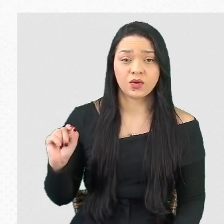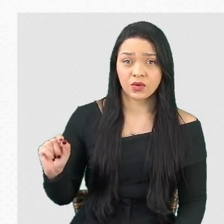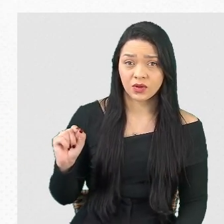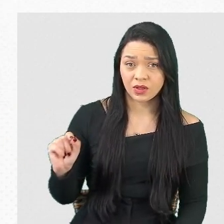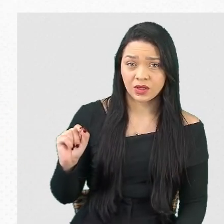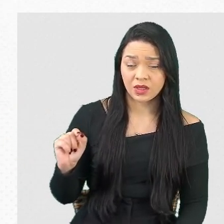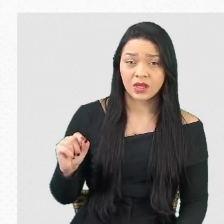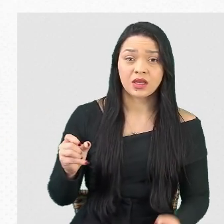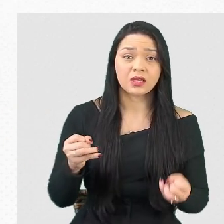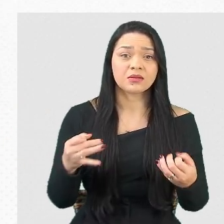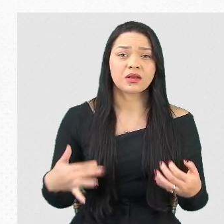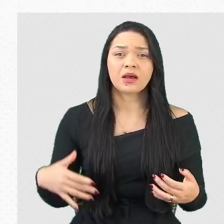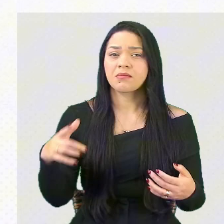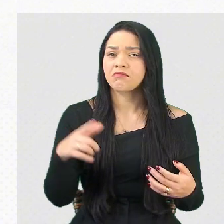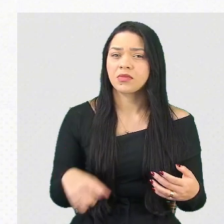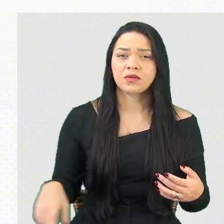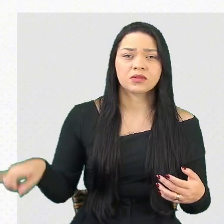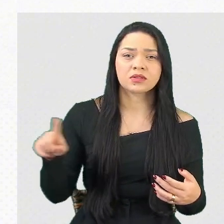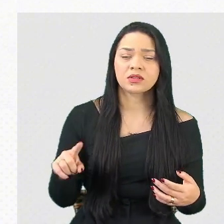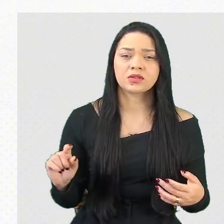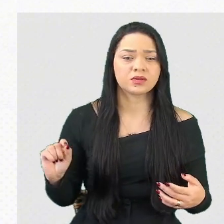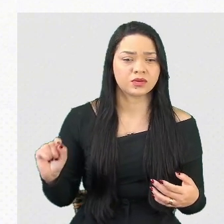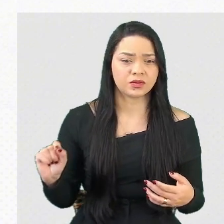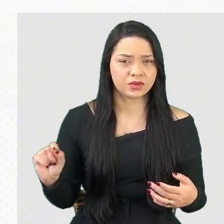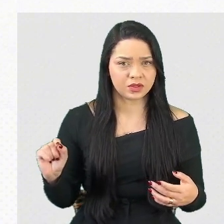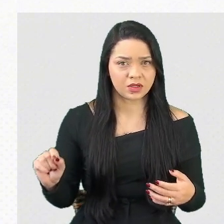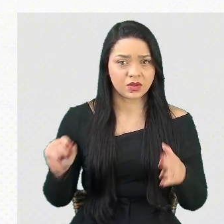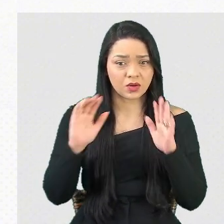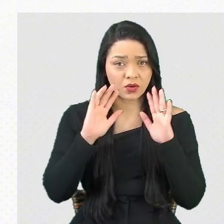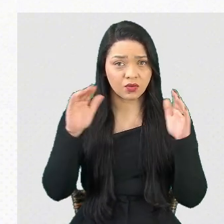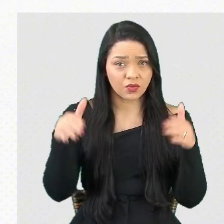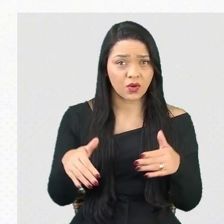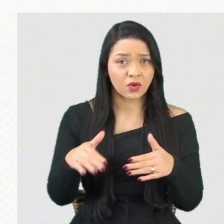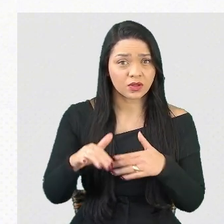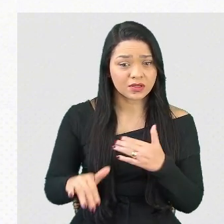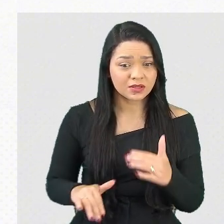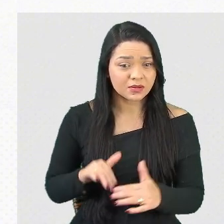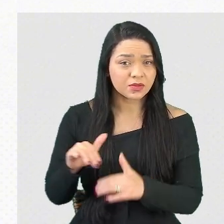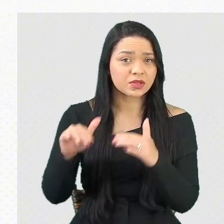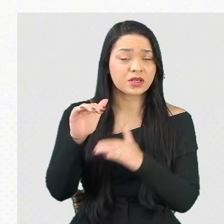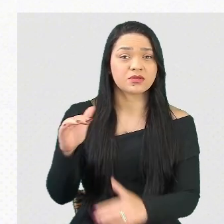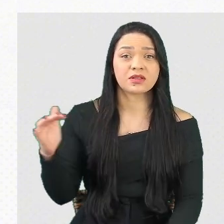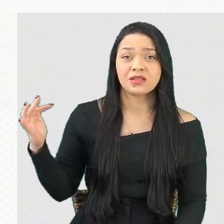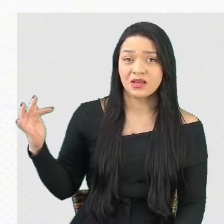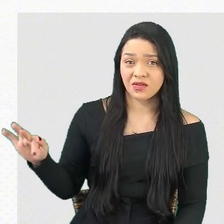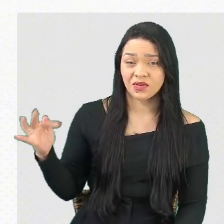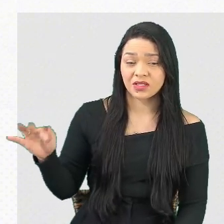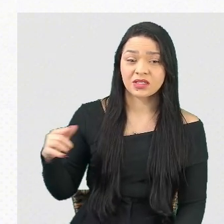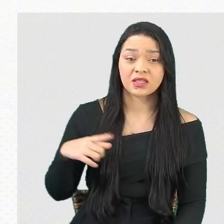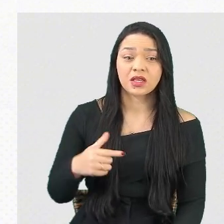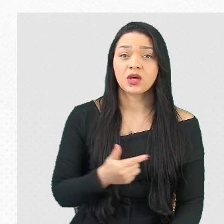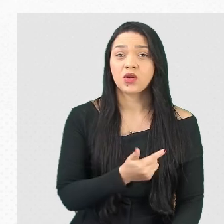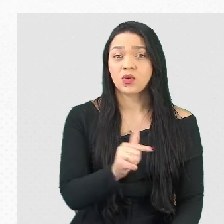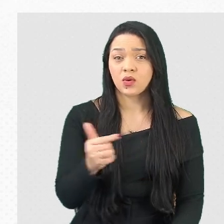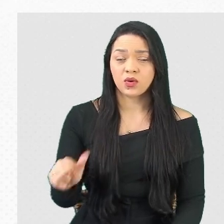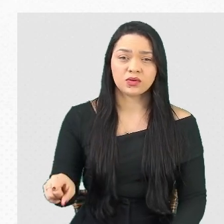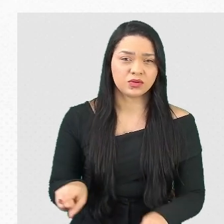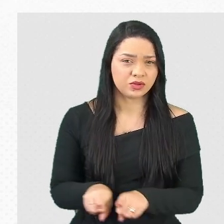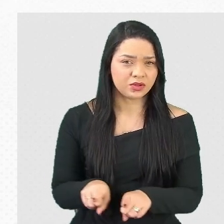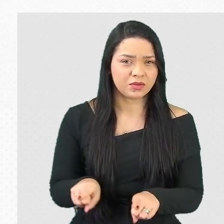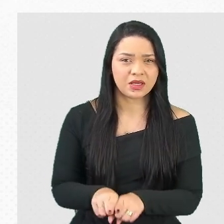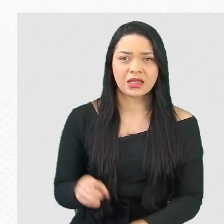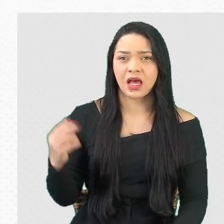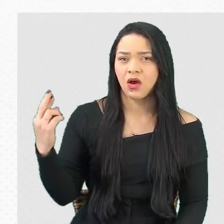pronto, dizer a vocês que o epicentro desse processo é na França, mas você tem outros autores na